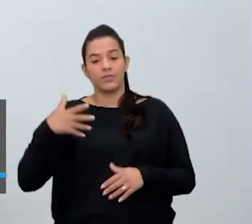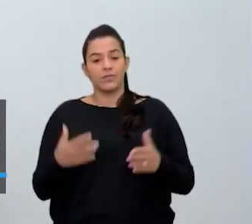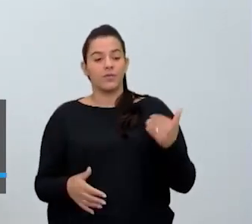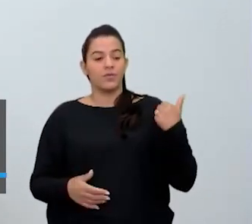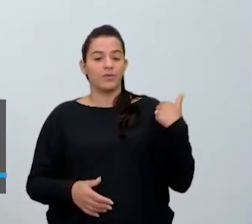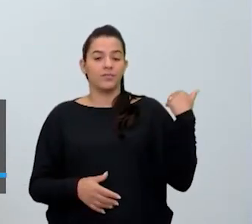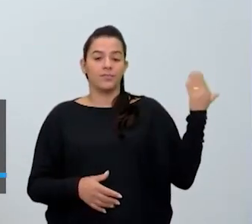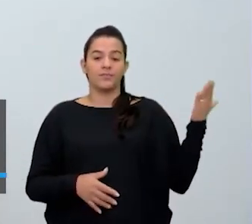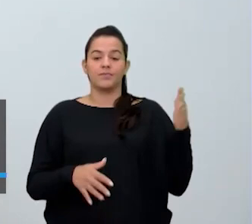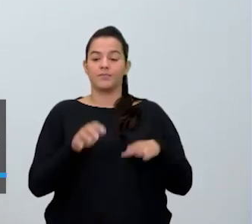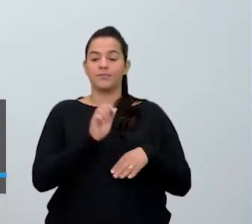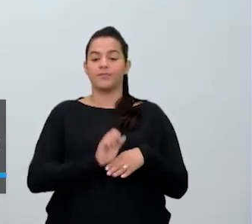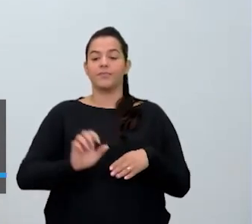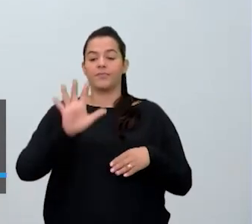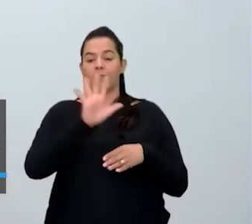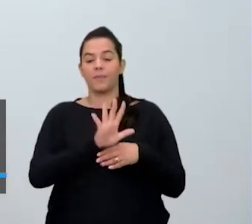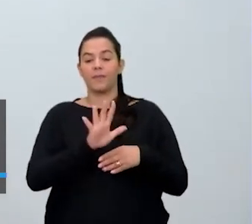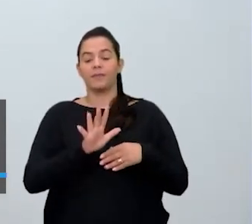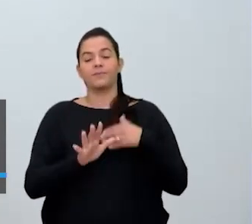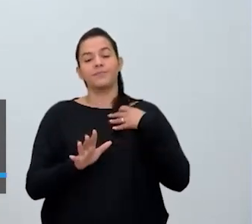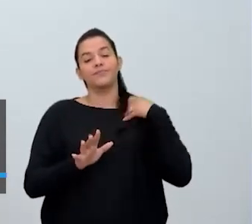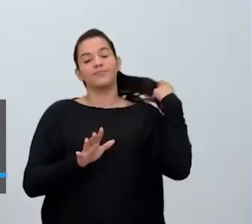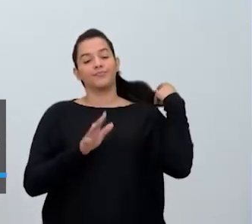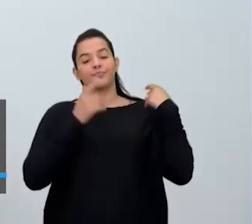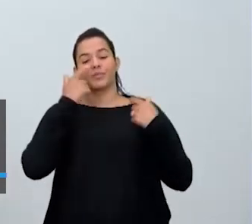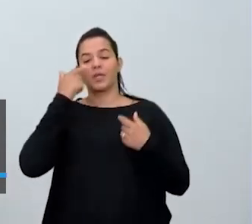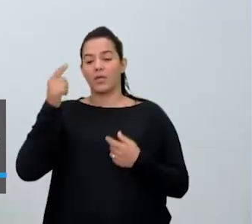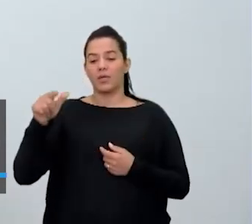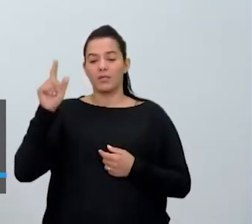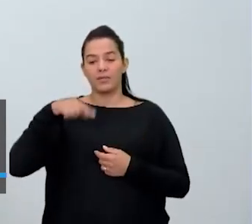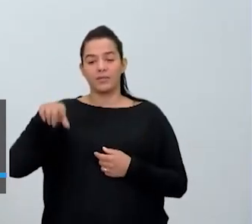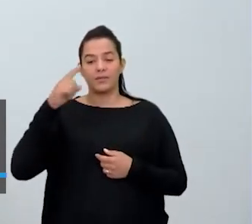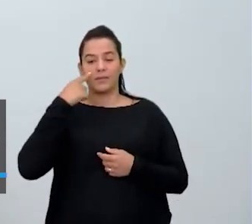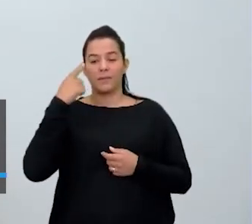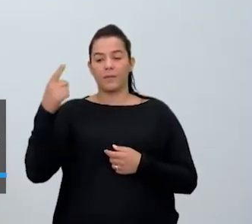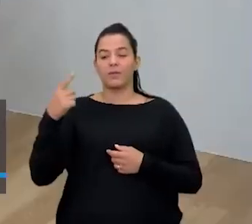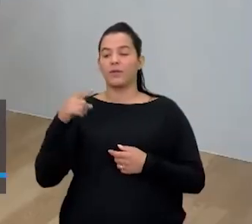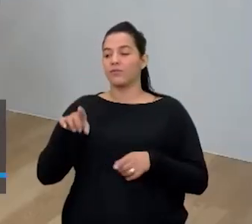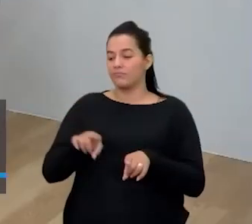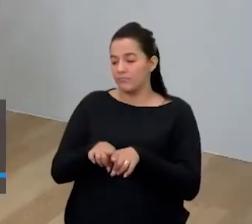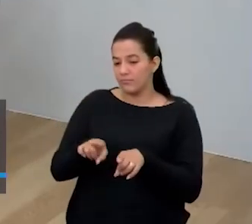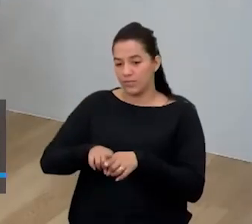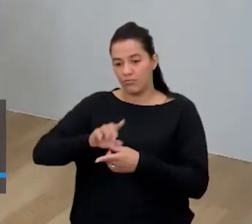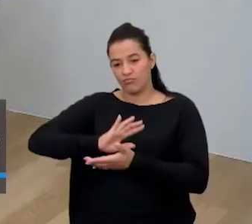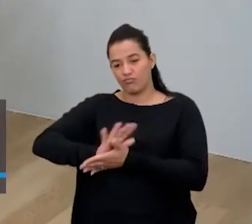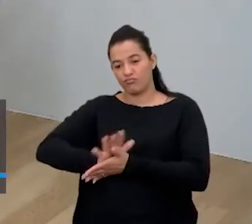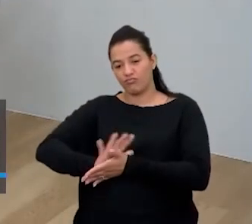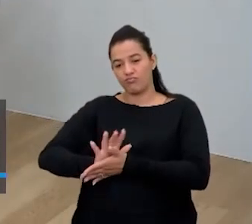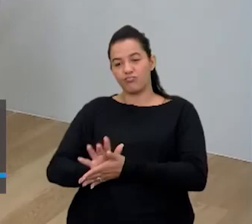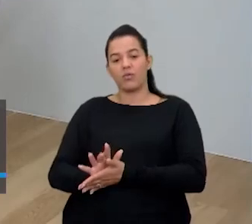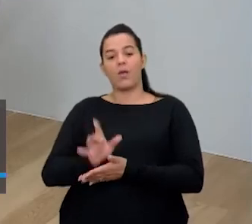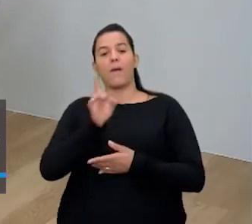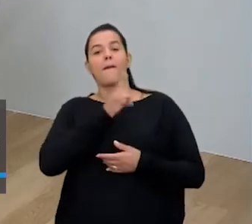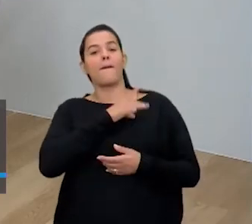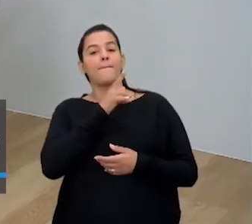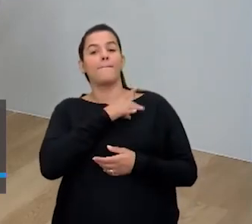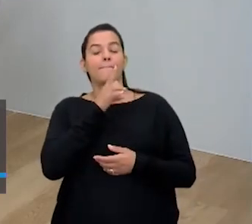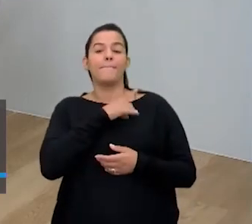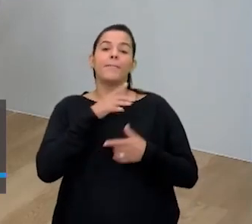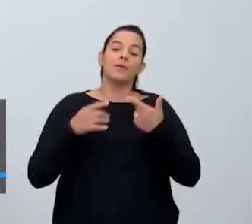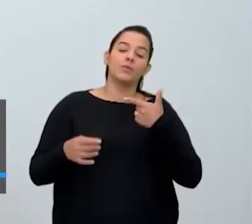extrema-direita europeia bastante fundamentado na xenofobia, né? No medo do